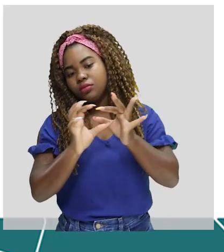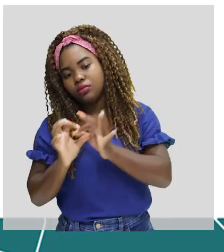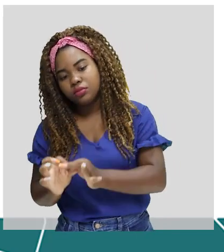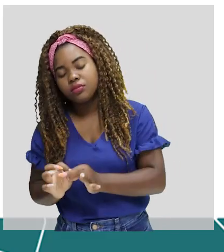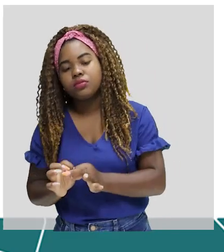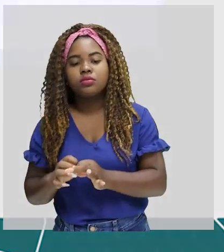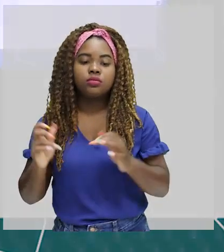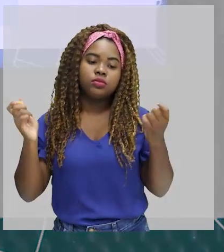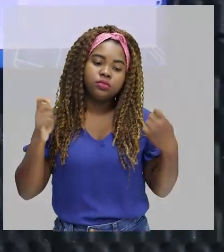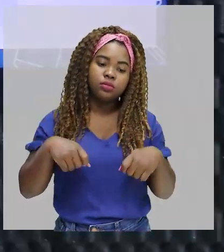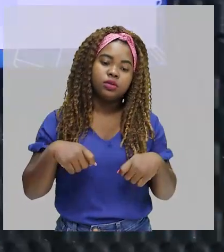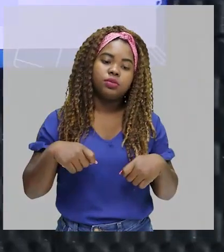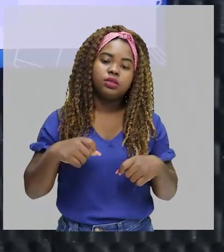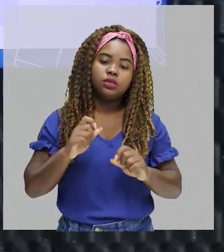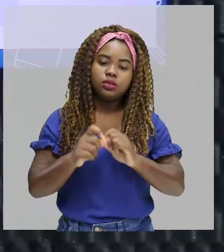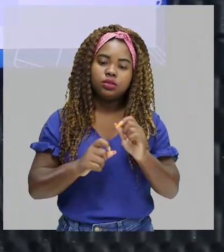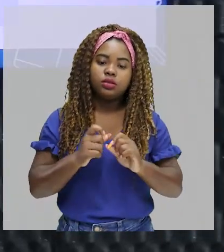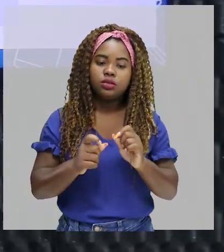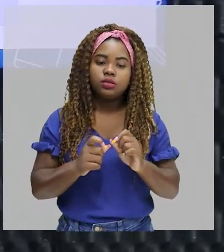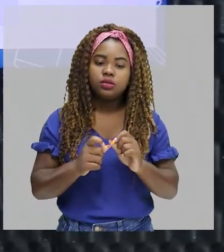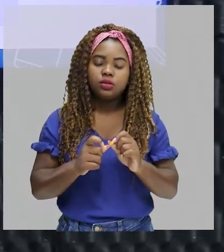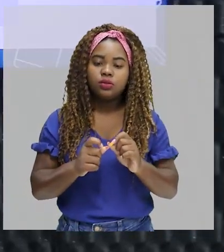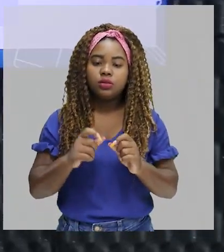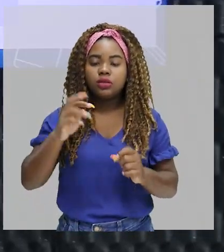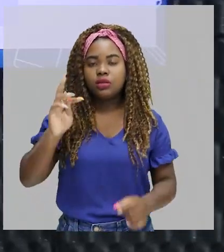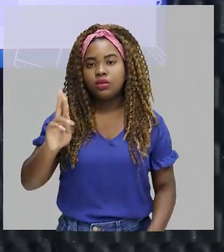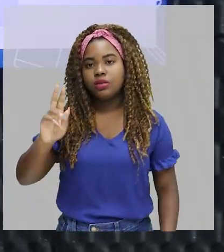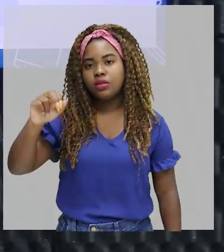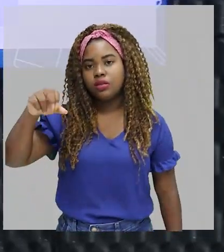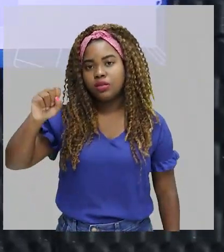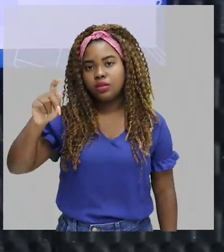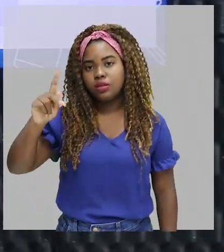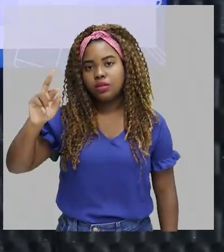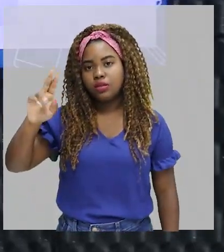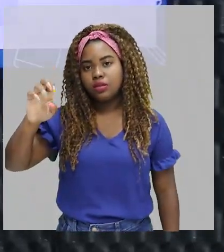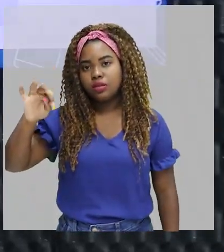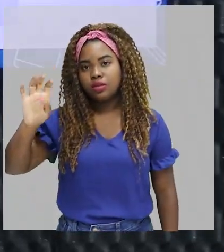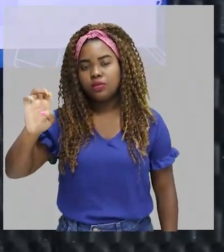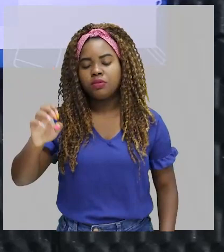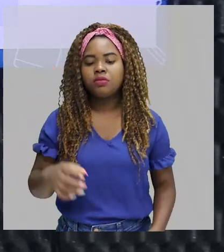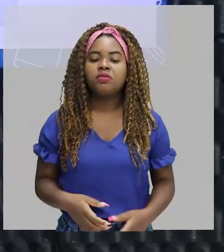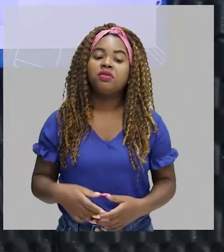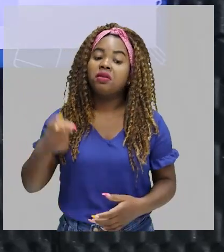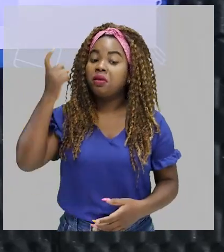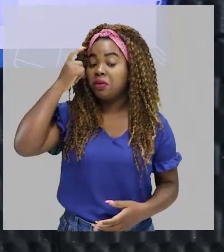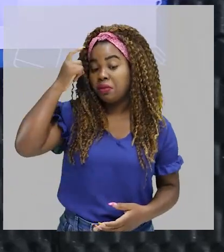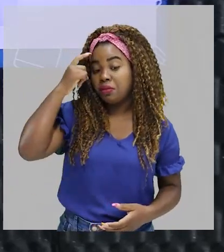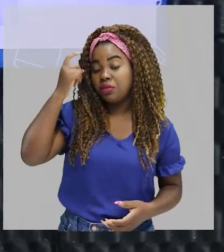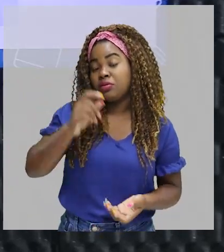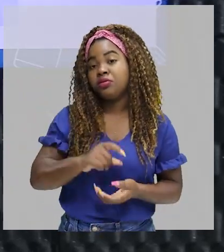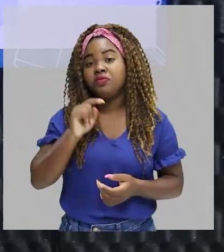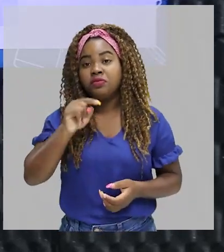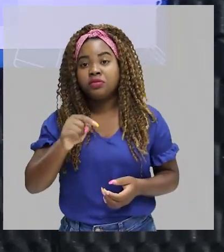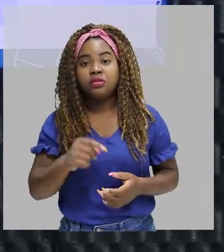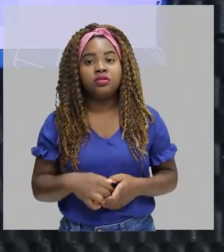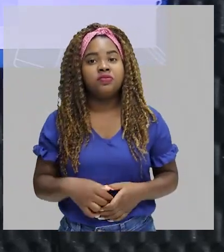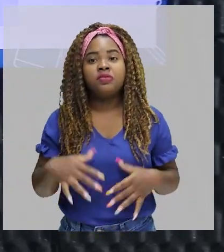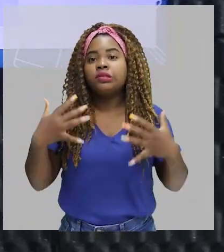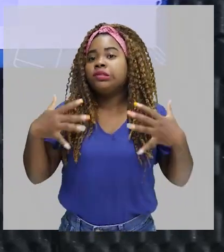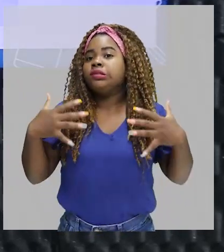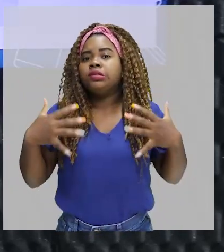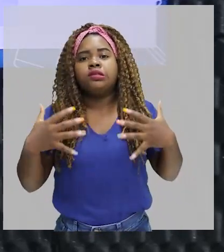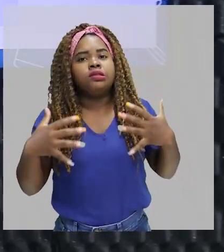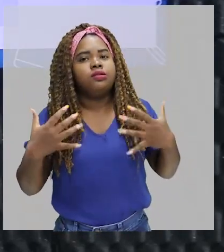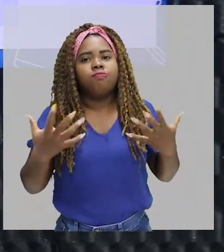serão palavras transparentes. Eu imagino que vocês estão assistindo essa aula e ficando em pânico, porque os false friends, as palavras falso